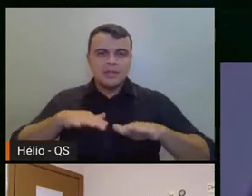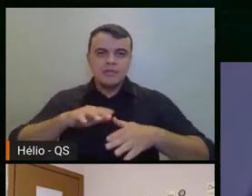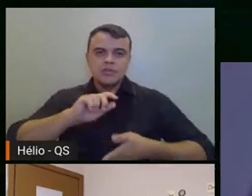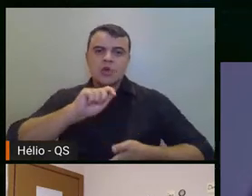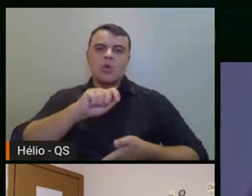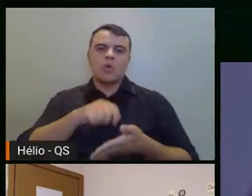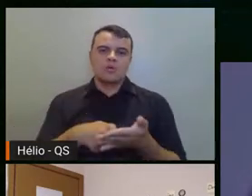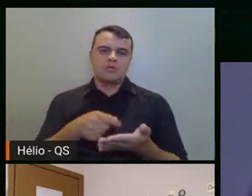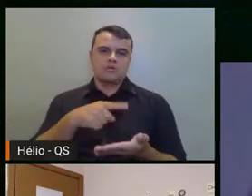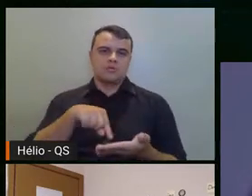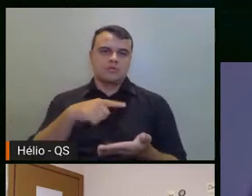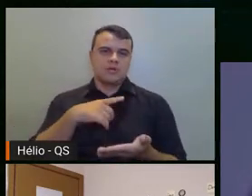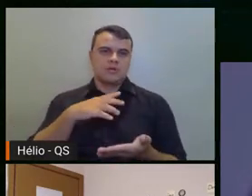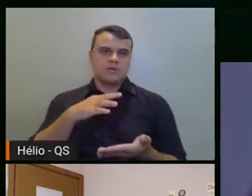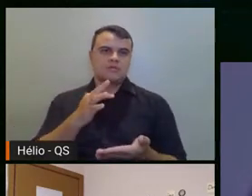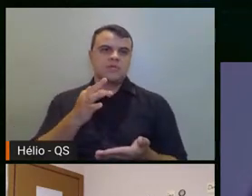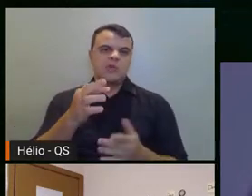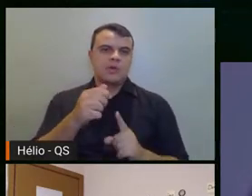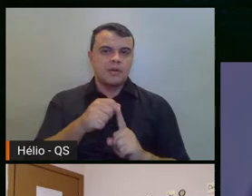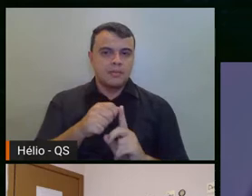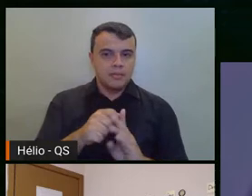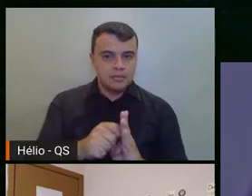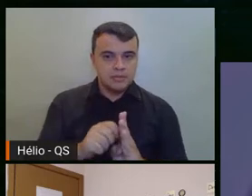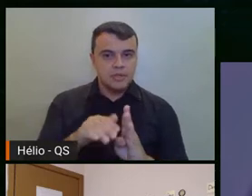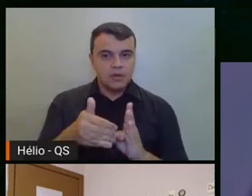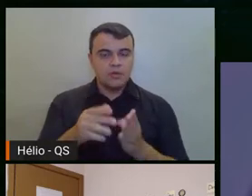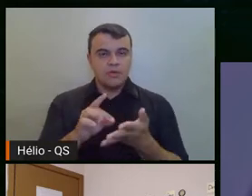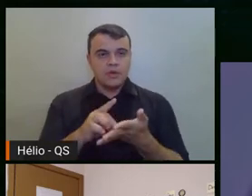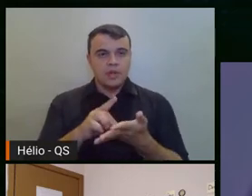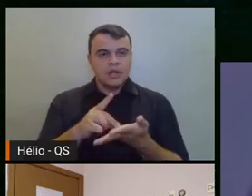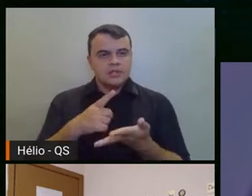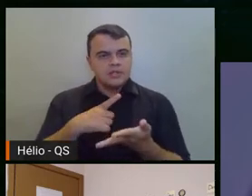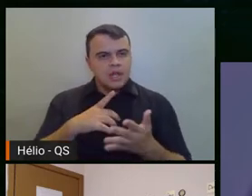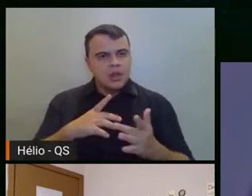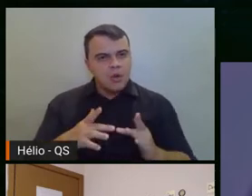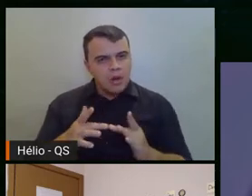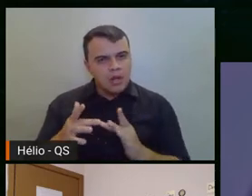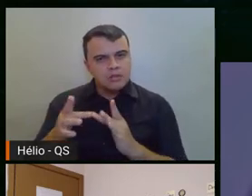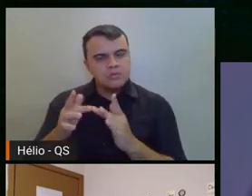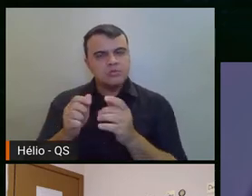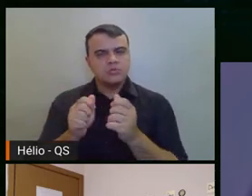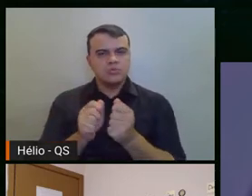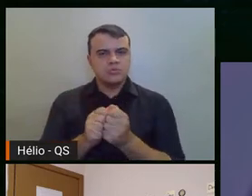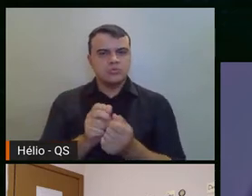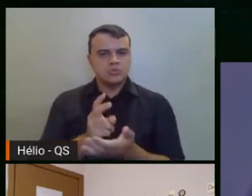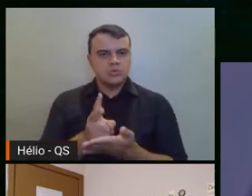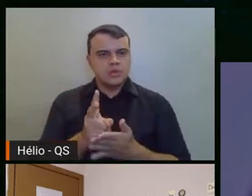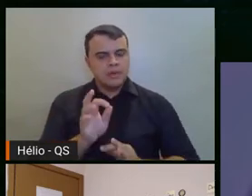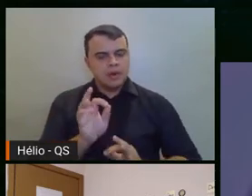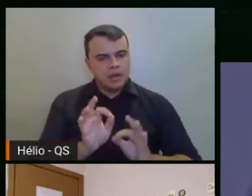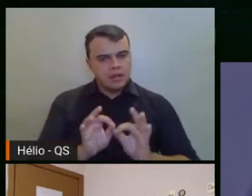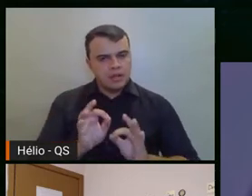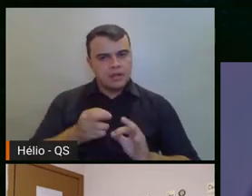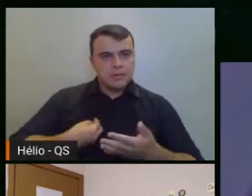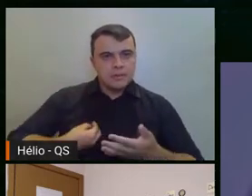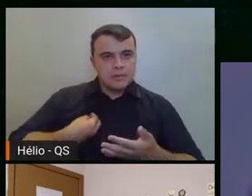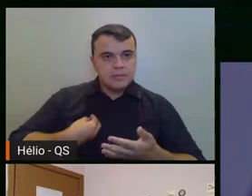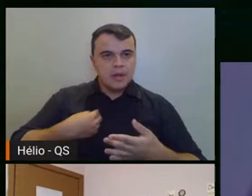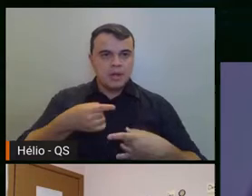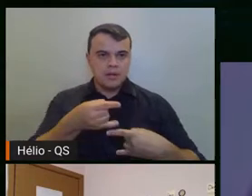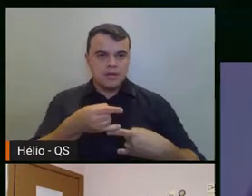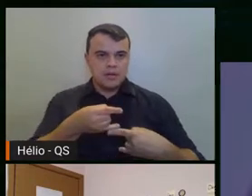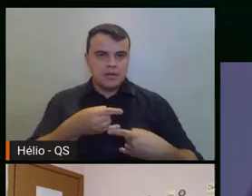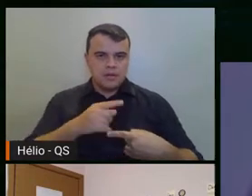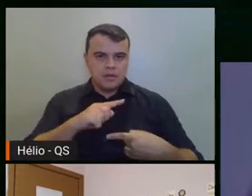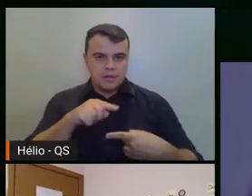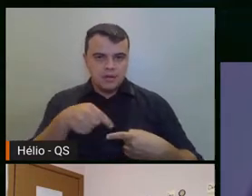contrate daqui alguns meses né então assim realmente tentam ter essa conexão e e se planejar para participar das mentorias ao